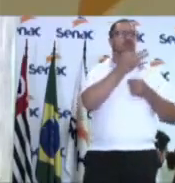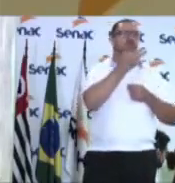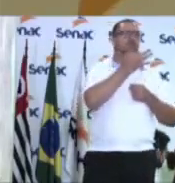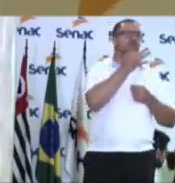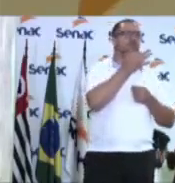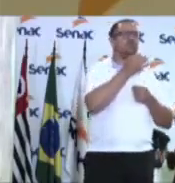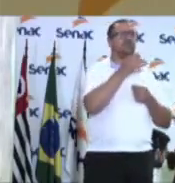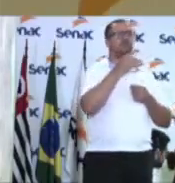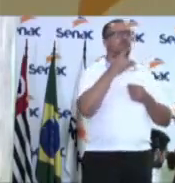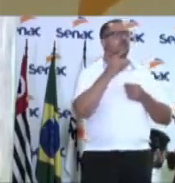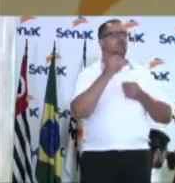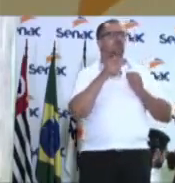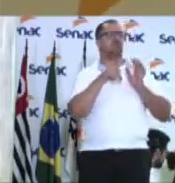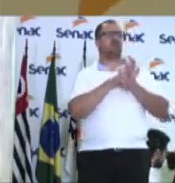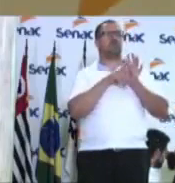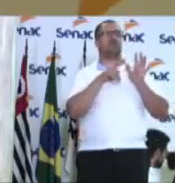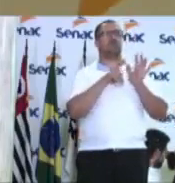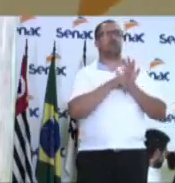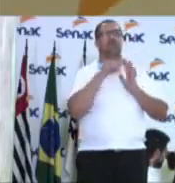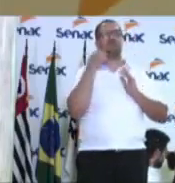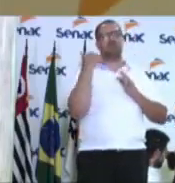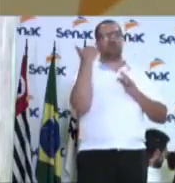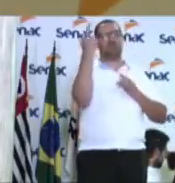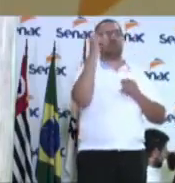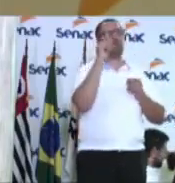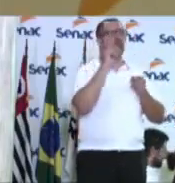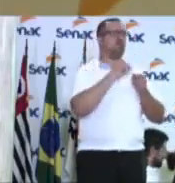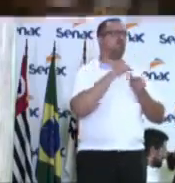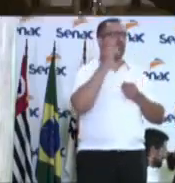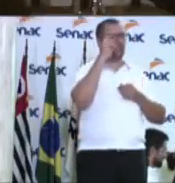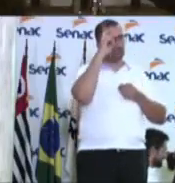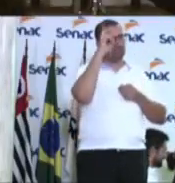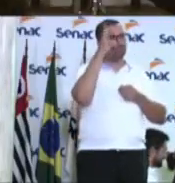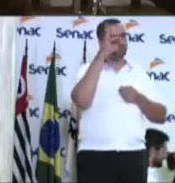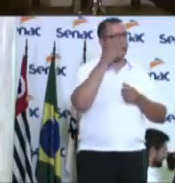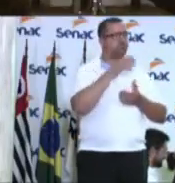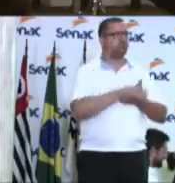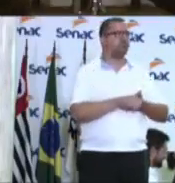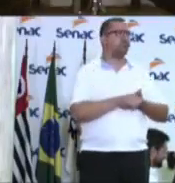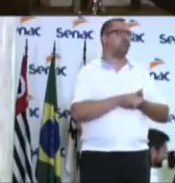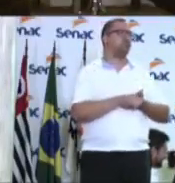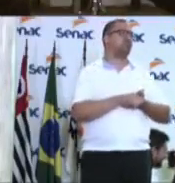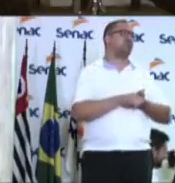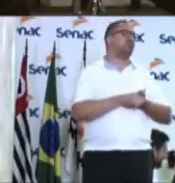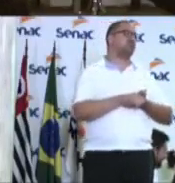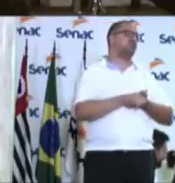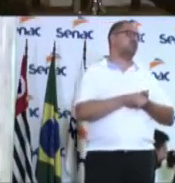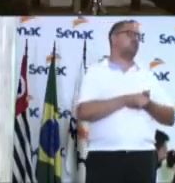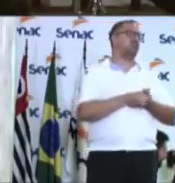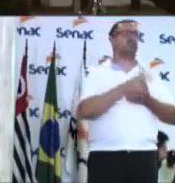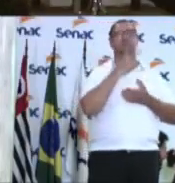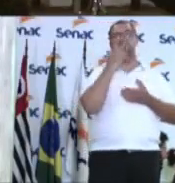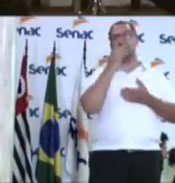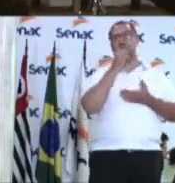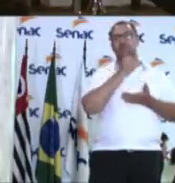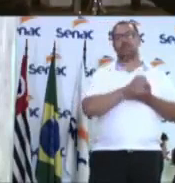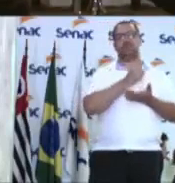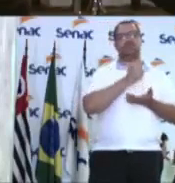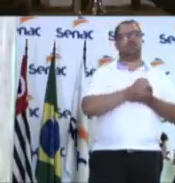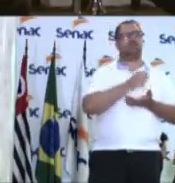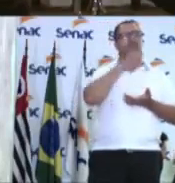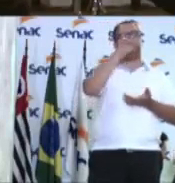que você é o rei da cocada preta porque alguém achou genial o que você fez. Mas acho que as marcas, as agências estão ficando mais preparadas para isso, né? No